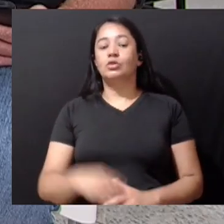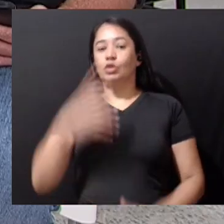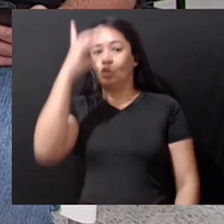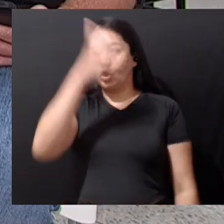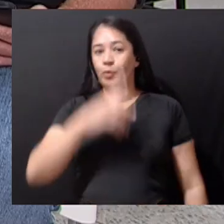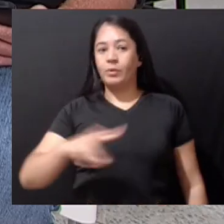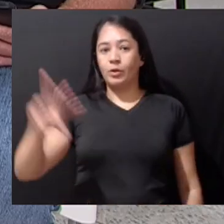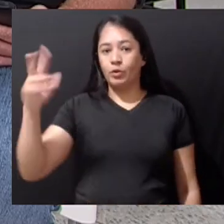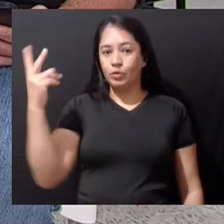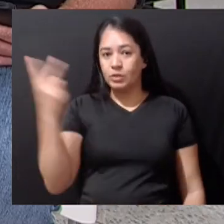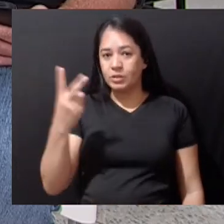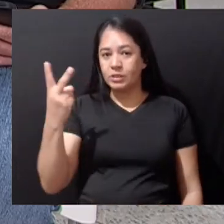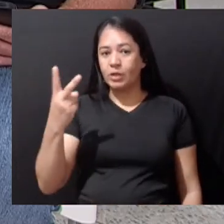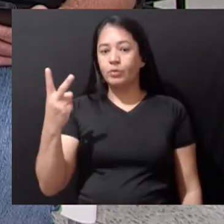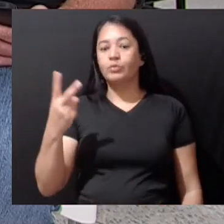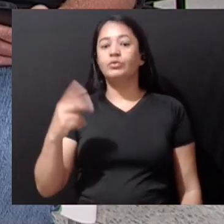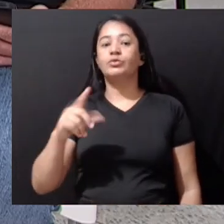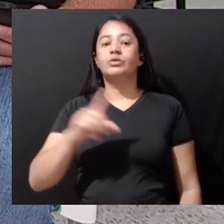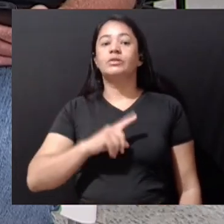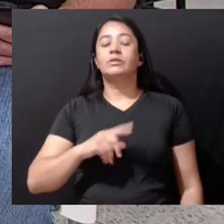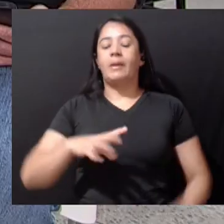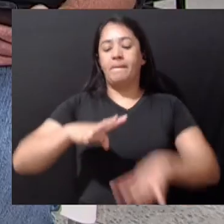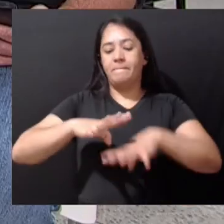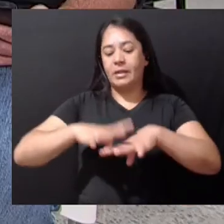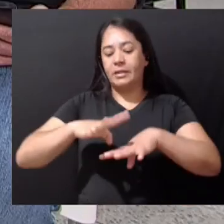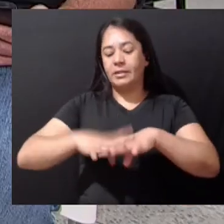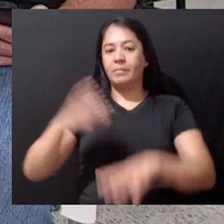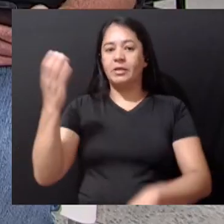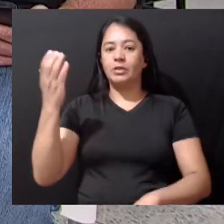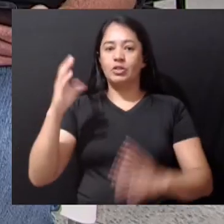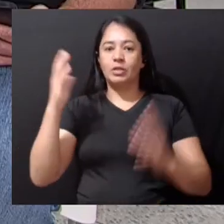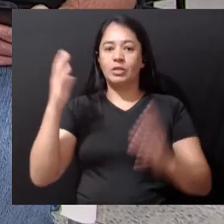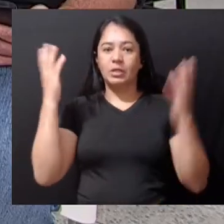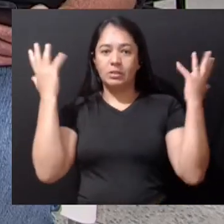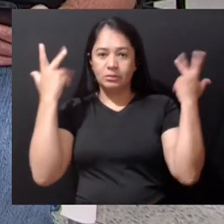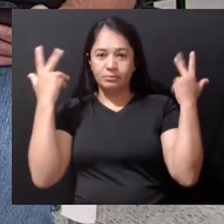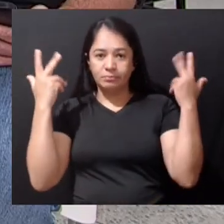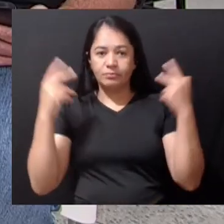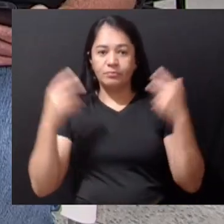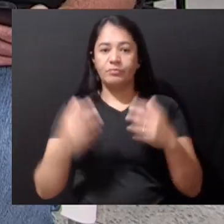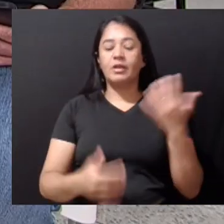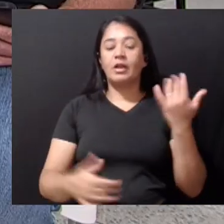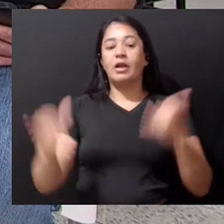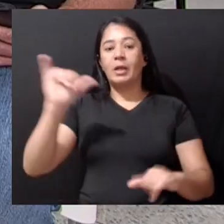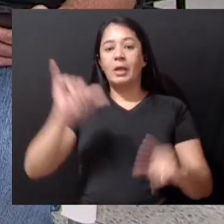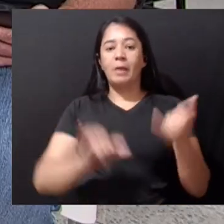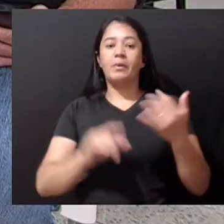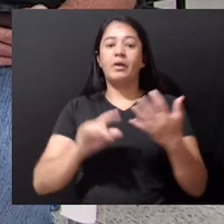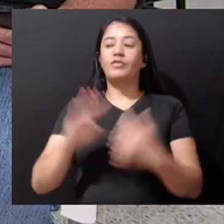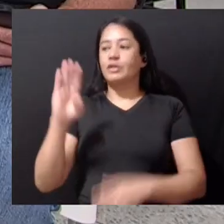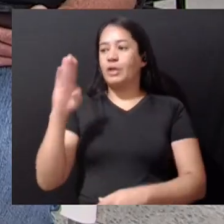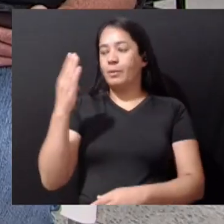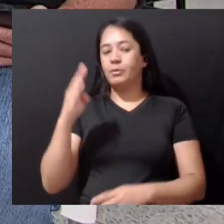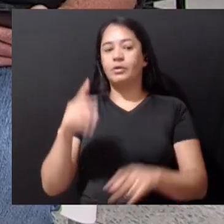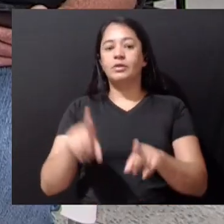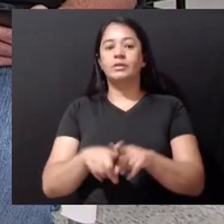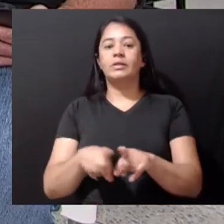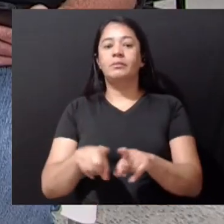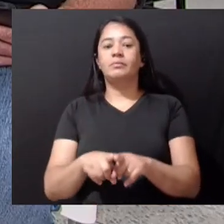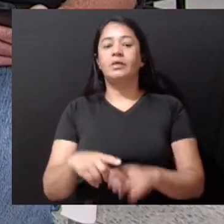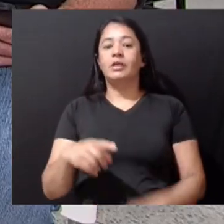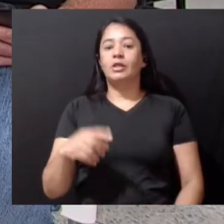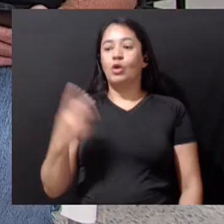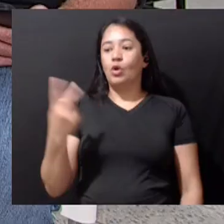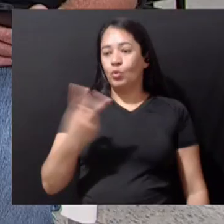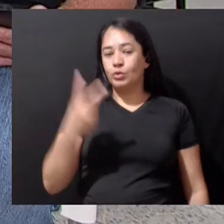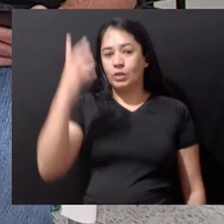e ciências da natureza, com física, química e a biologia. O segundo dia com 5 horas de prova. A gente